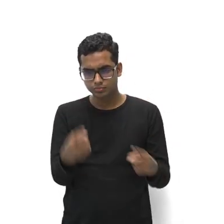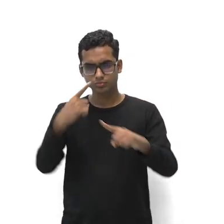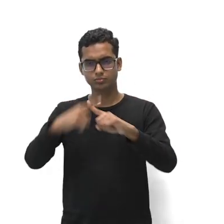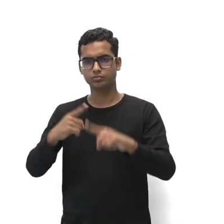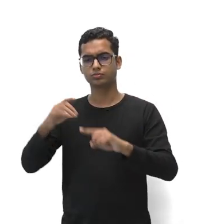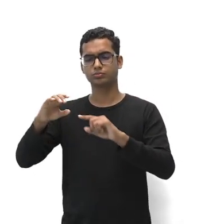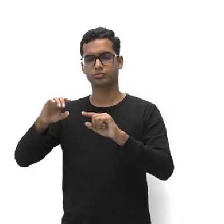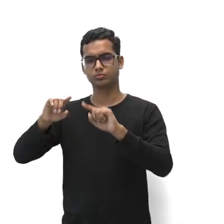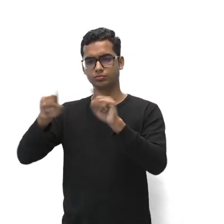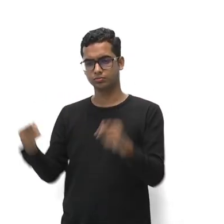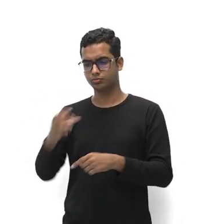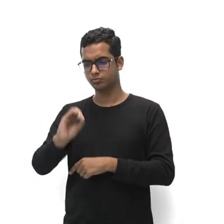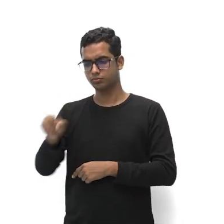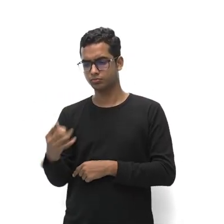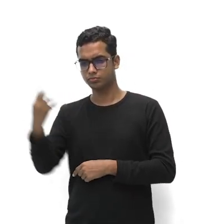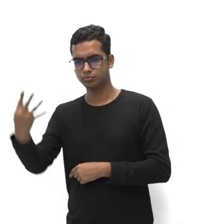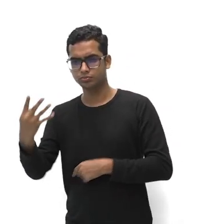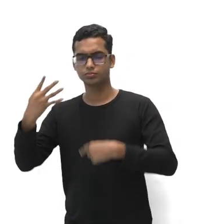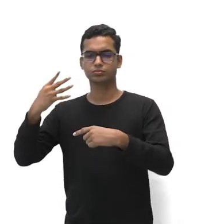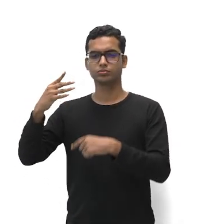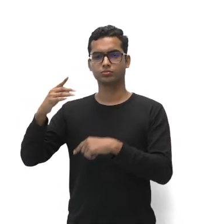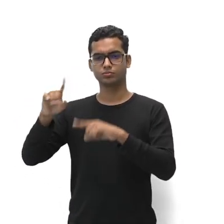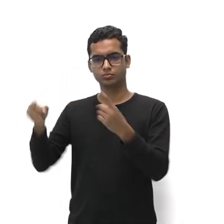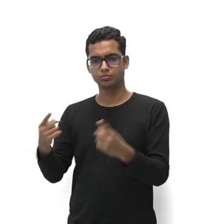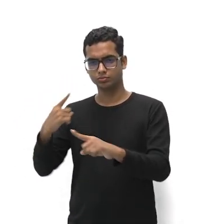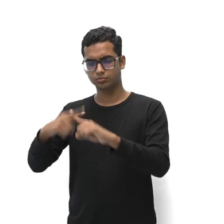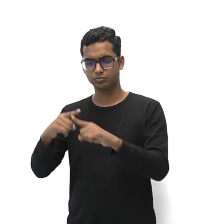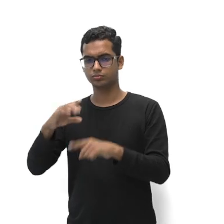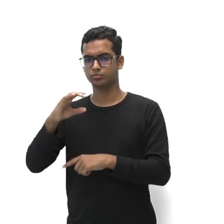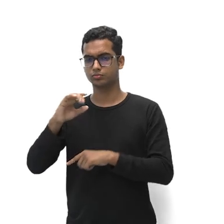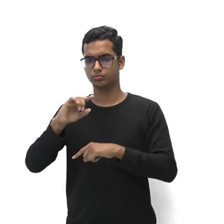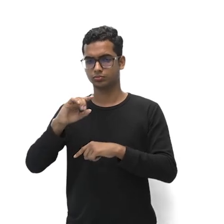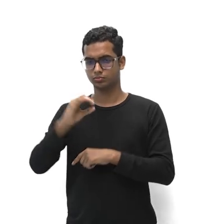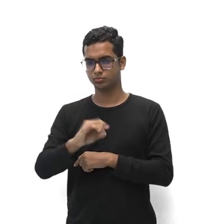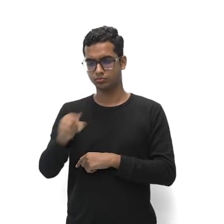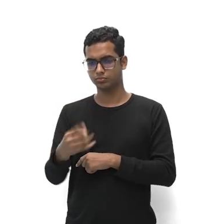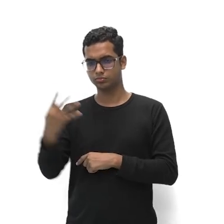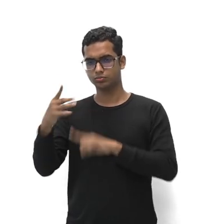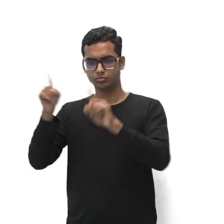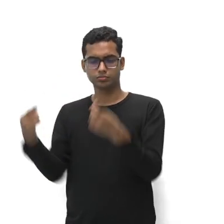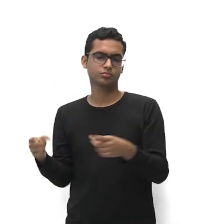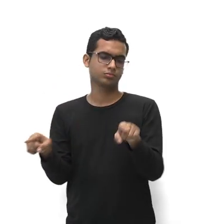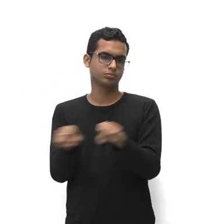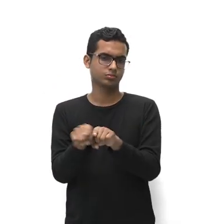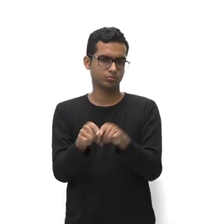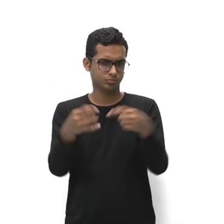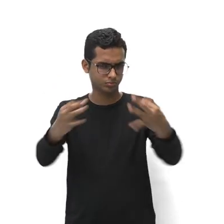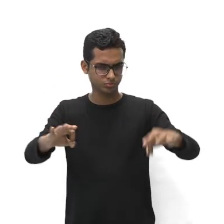0,4 que multiplica 0,4, certo?